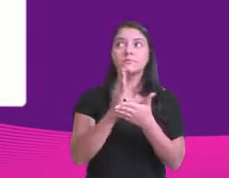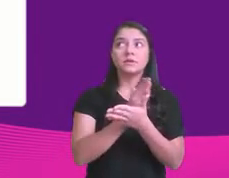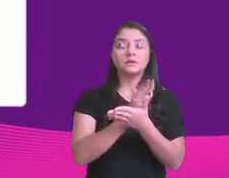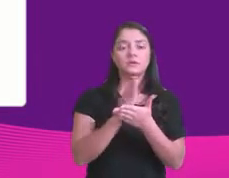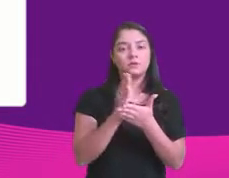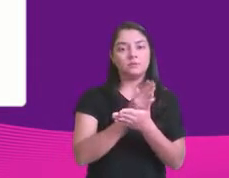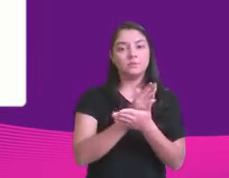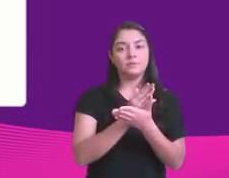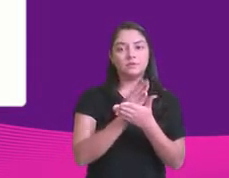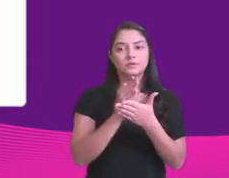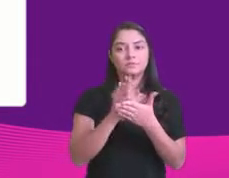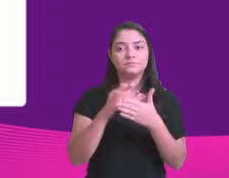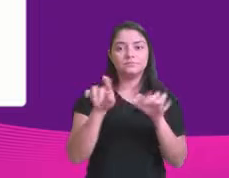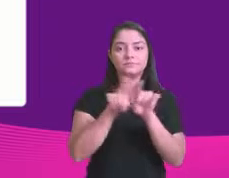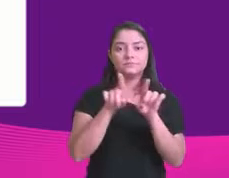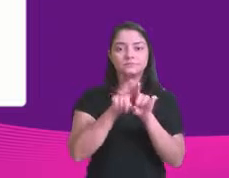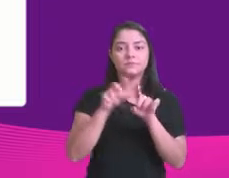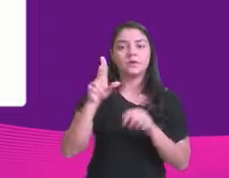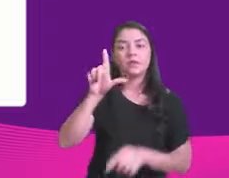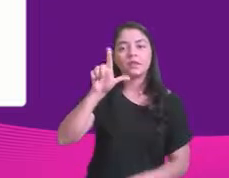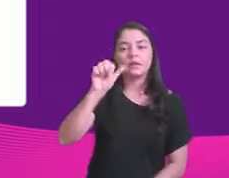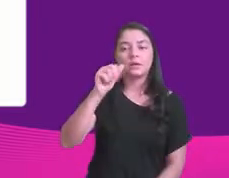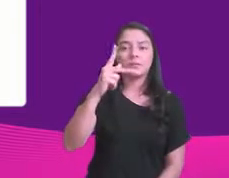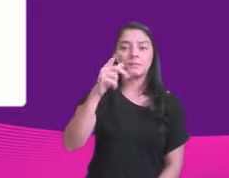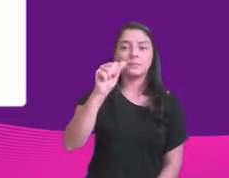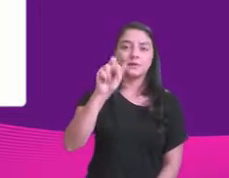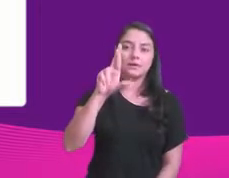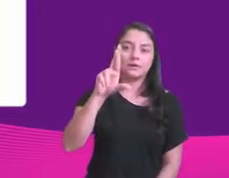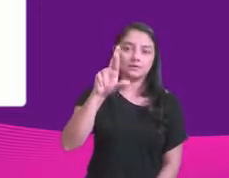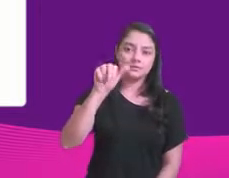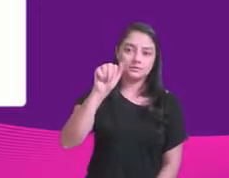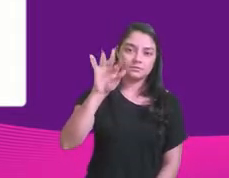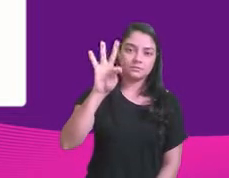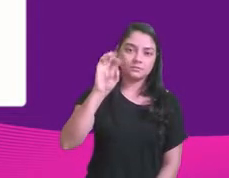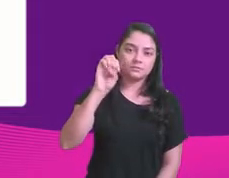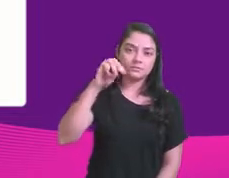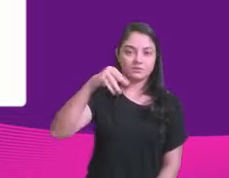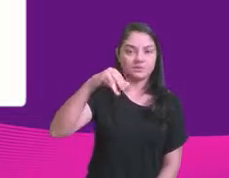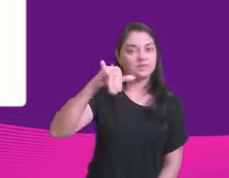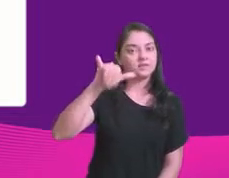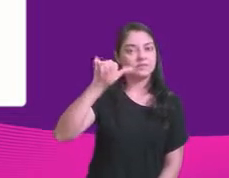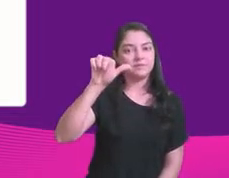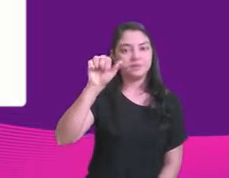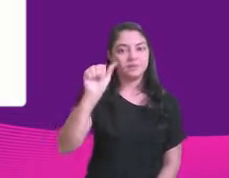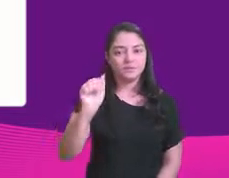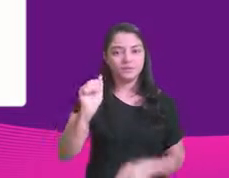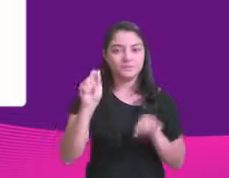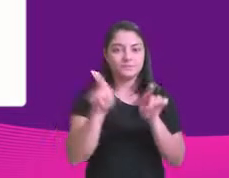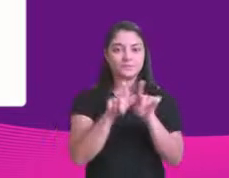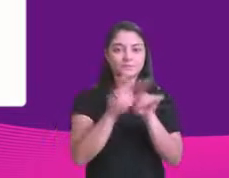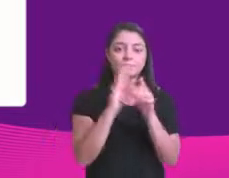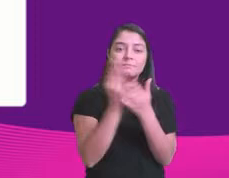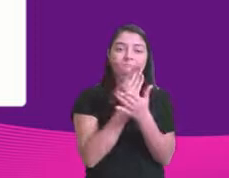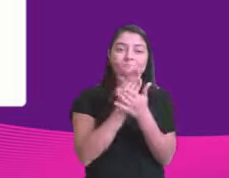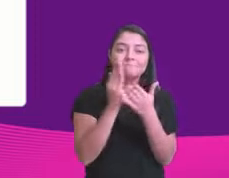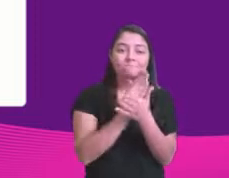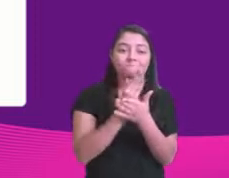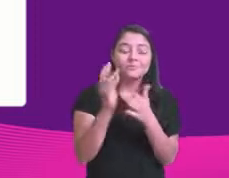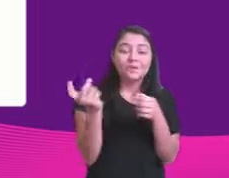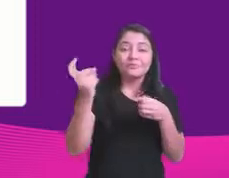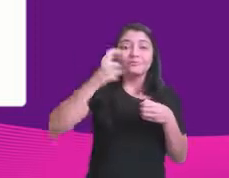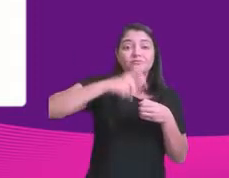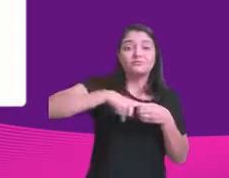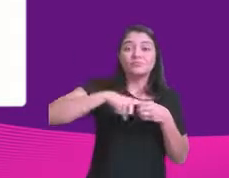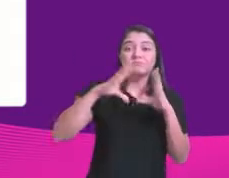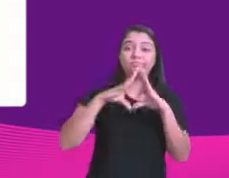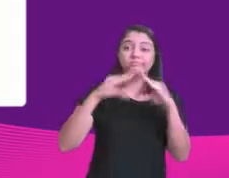feita a citoredução, normalmente é uma laparotomia extensa, raros os casos que se faz por laparoscopia, normalmente são casos que voltam, mas normalmente a experiência que a